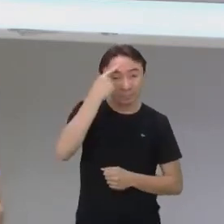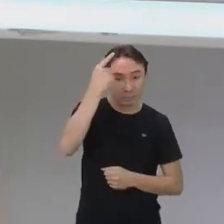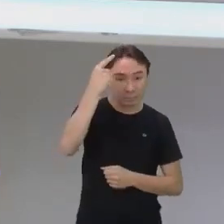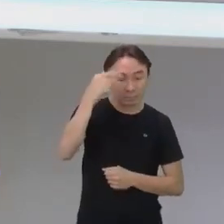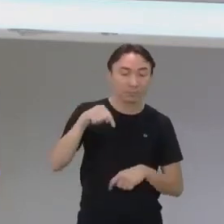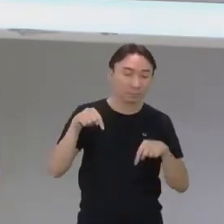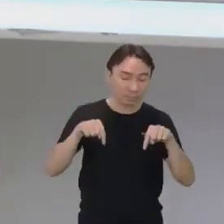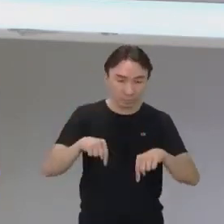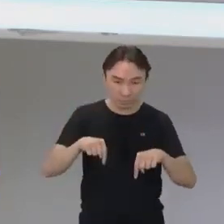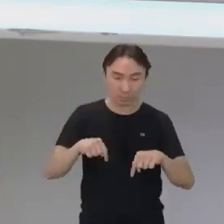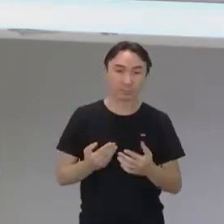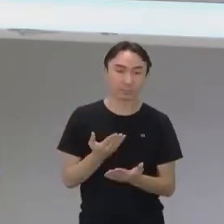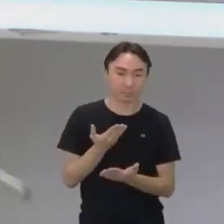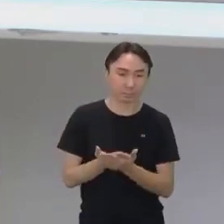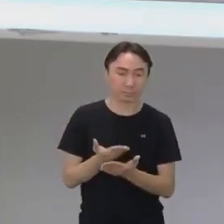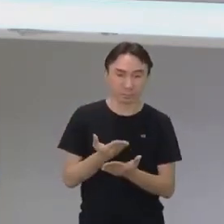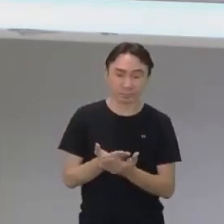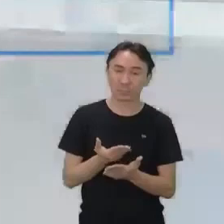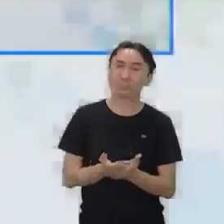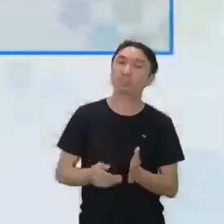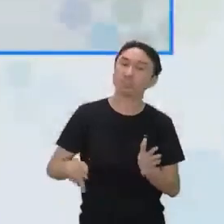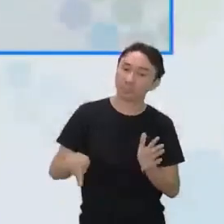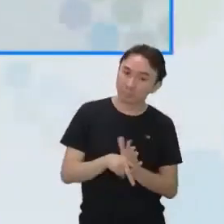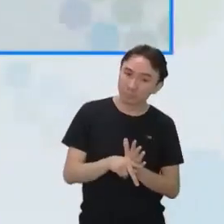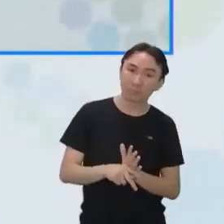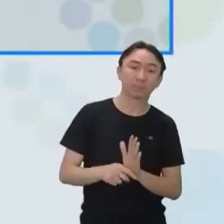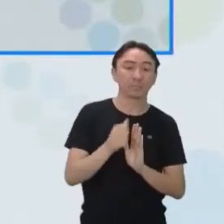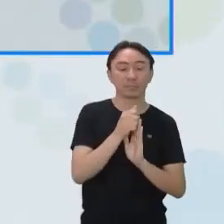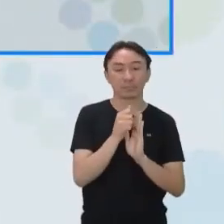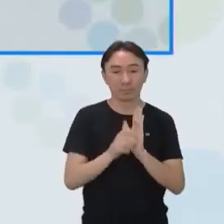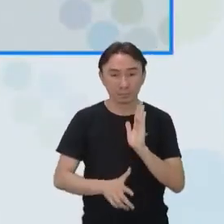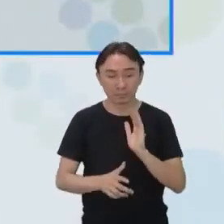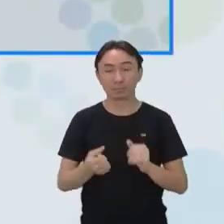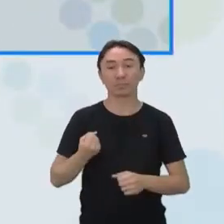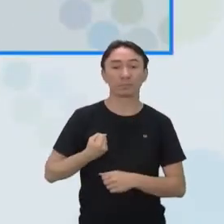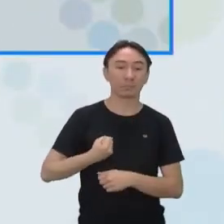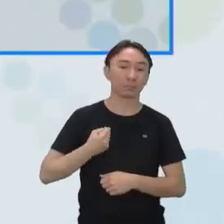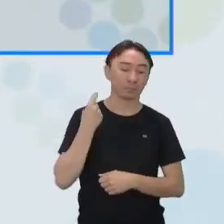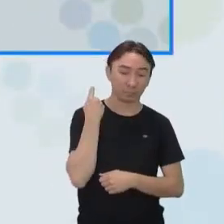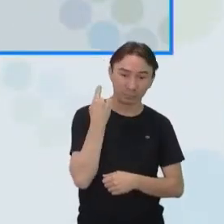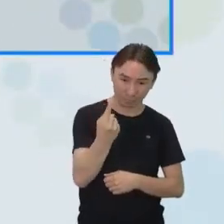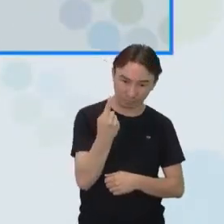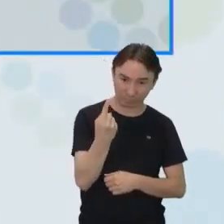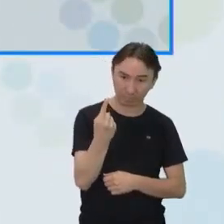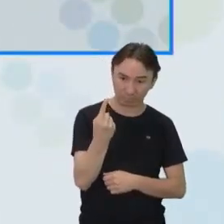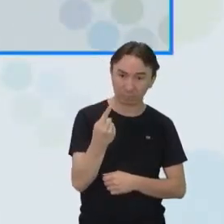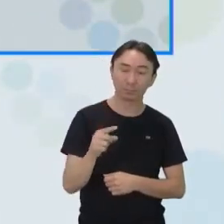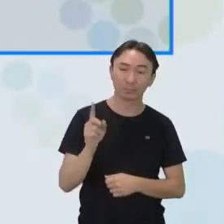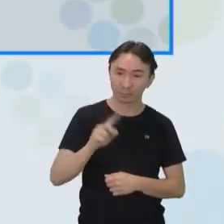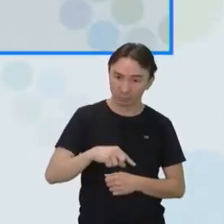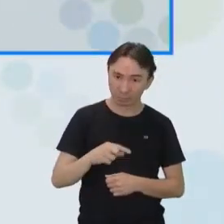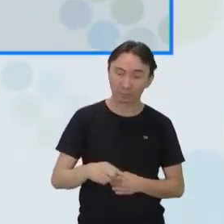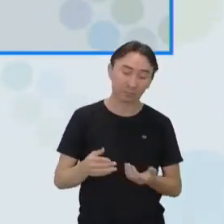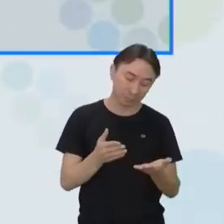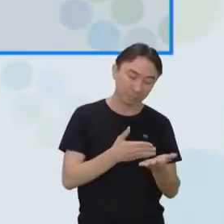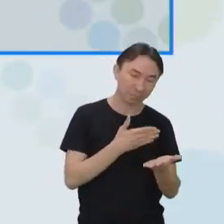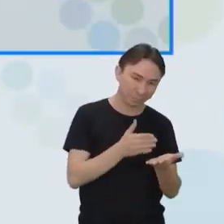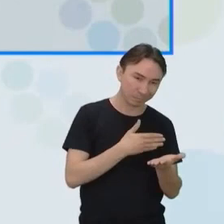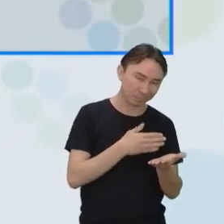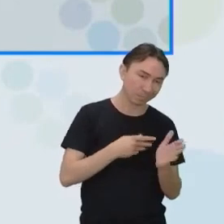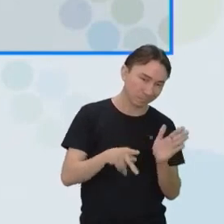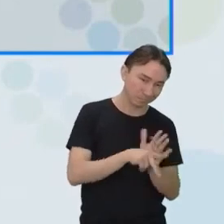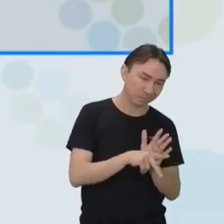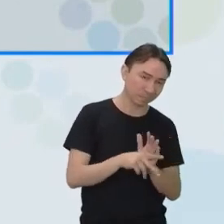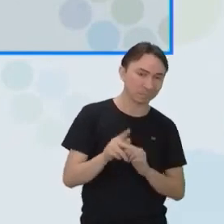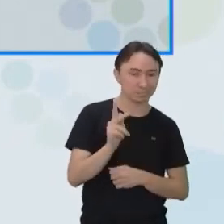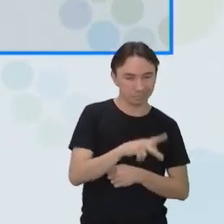ainda pertence à atividade 1 do material do caderno de apoio do professor, né, que é o mapa, e ela